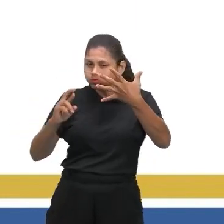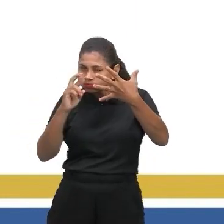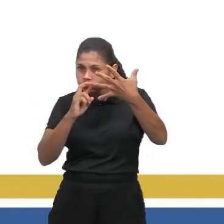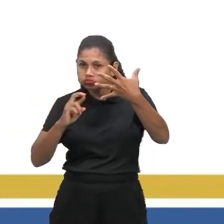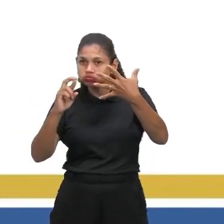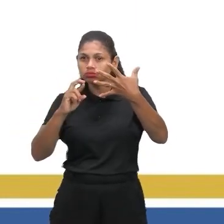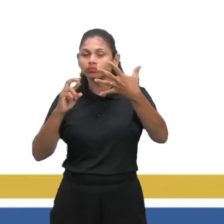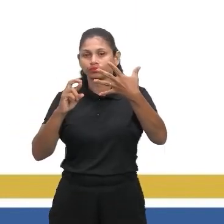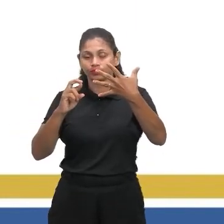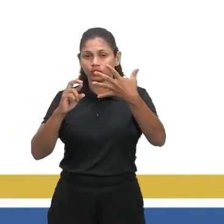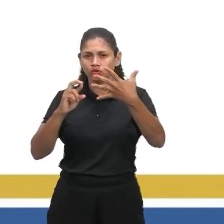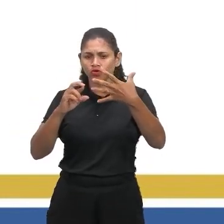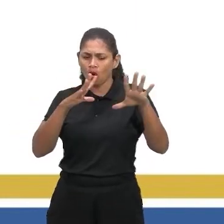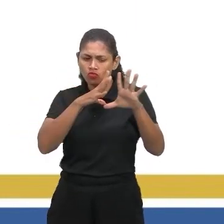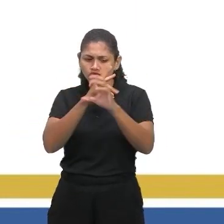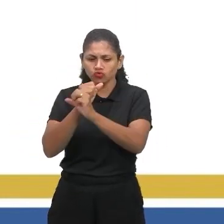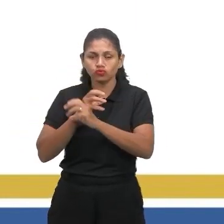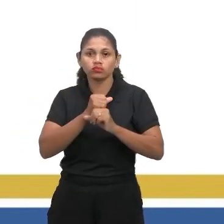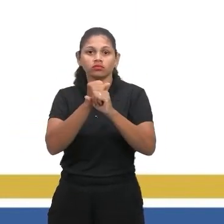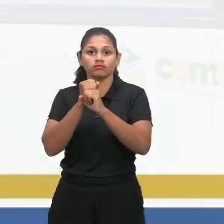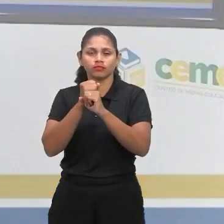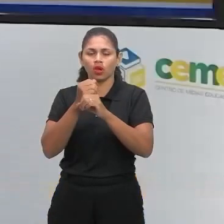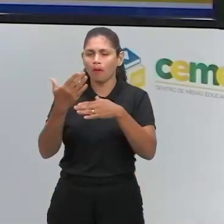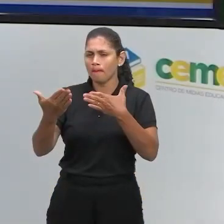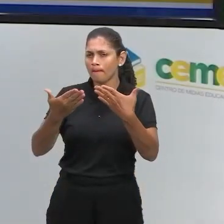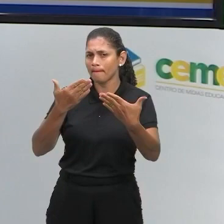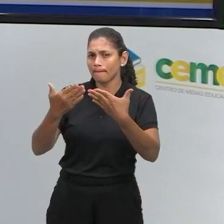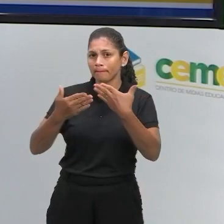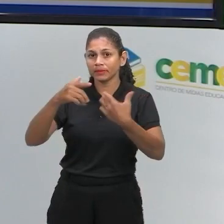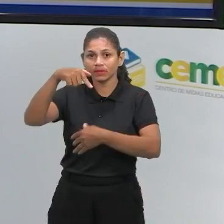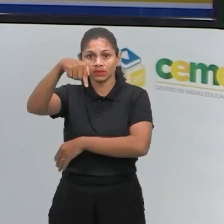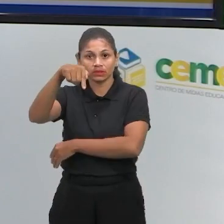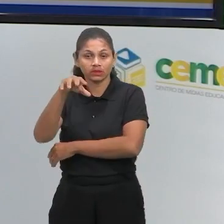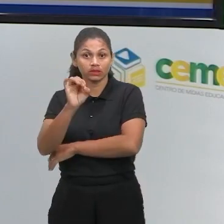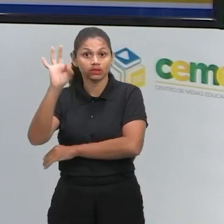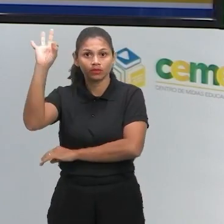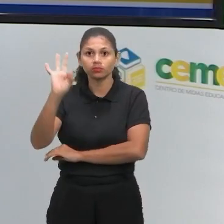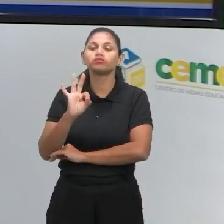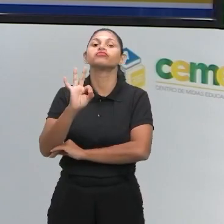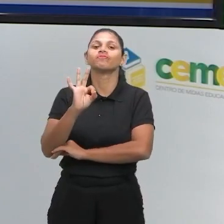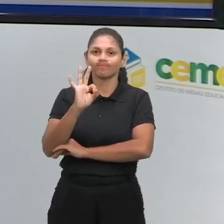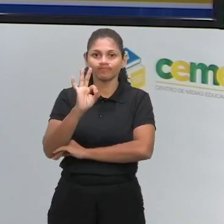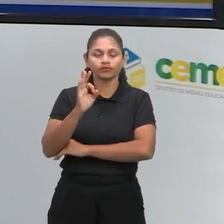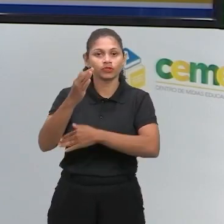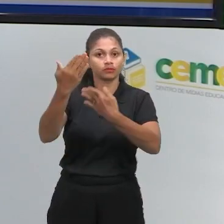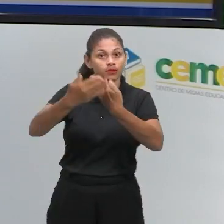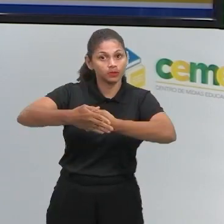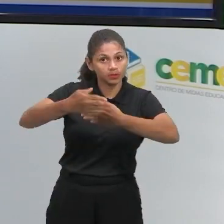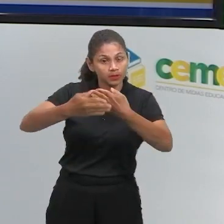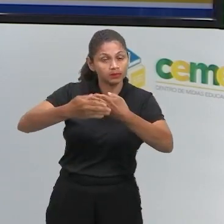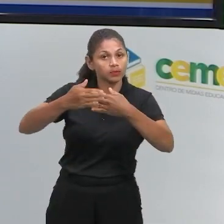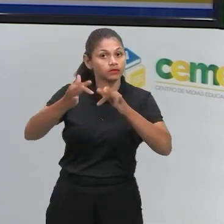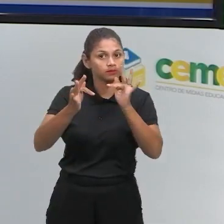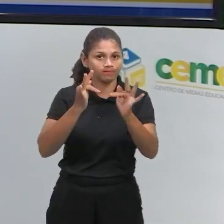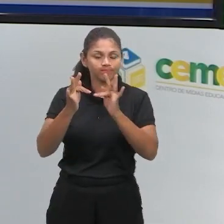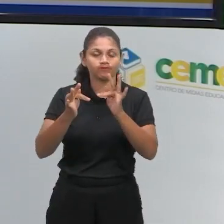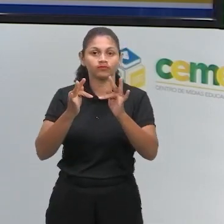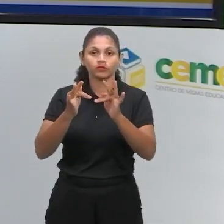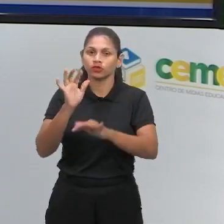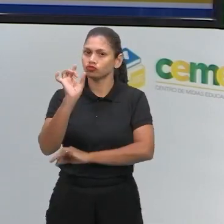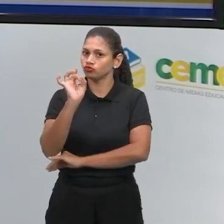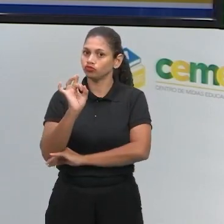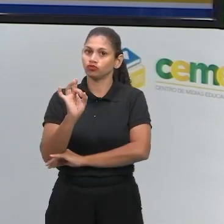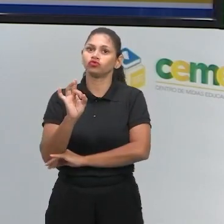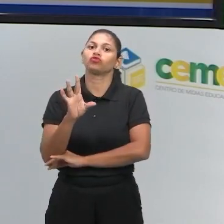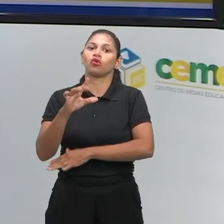8,8%. Se você soma tudo isso, dá aí aproximadamente 70%. Ou seja, 70% da sua prova de física é só